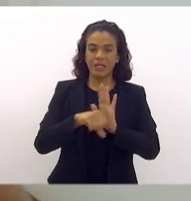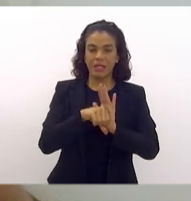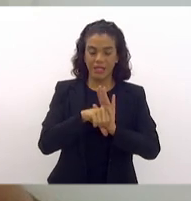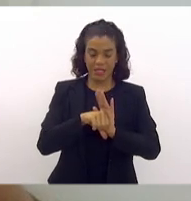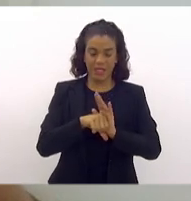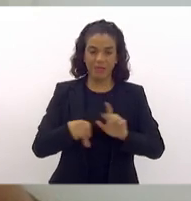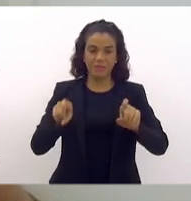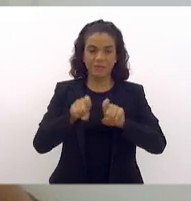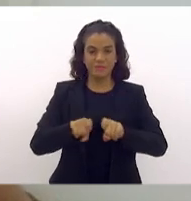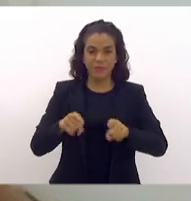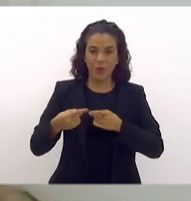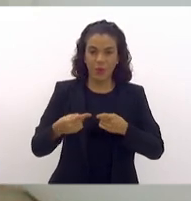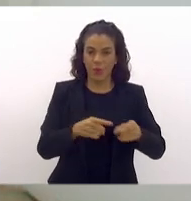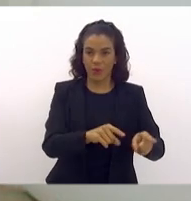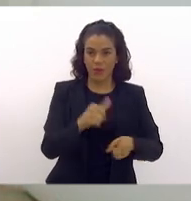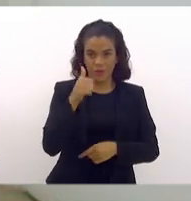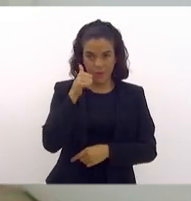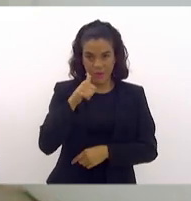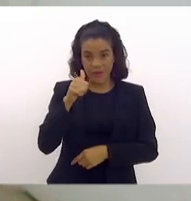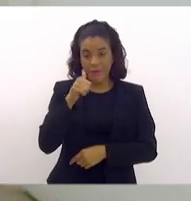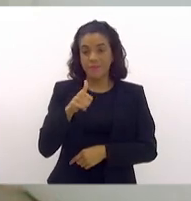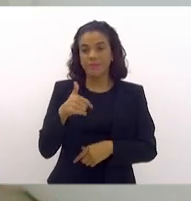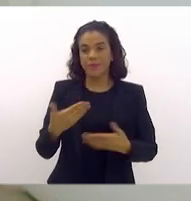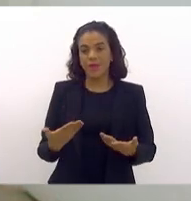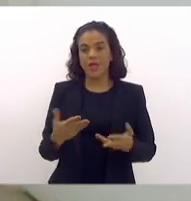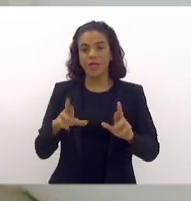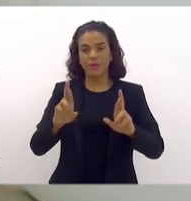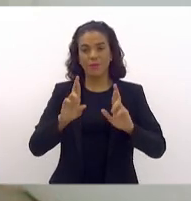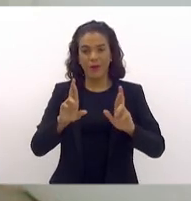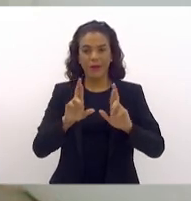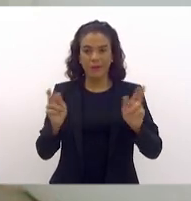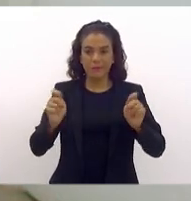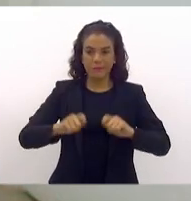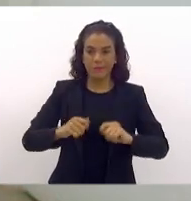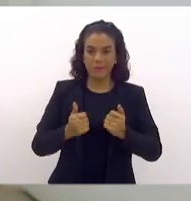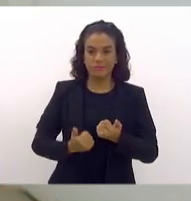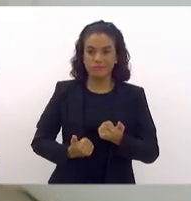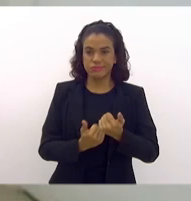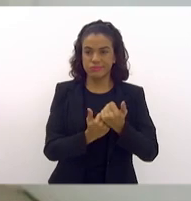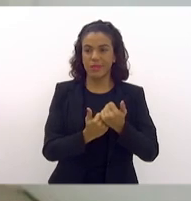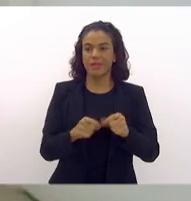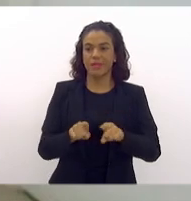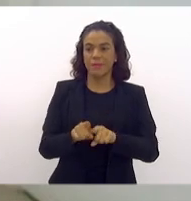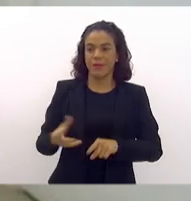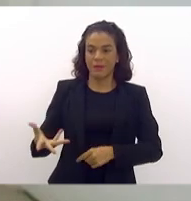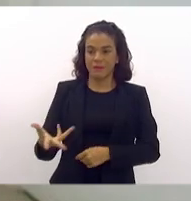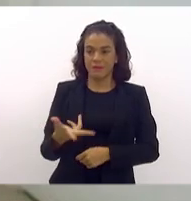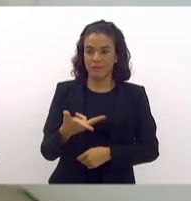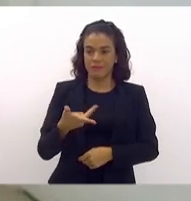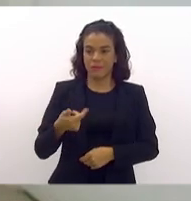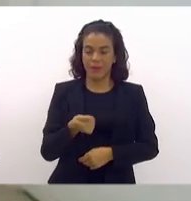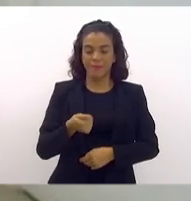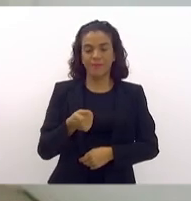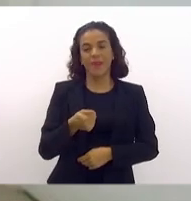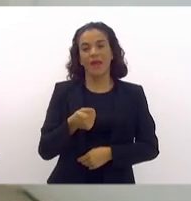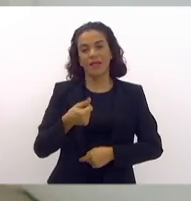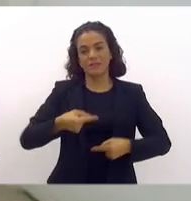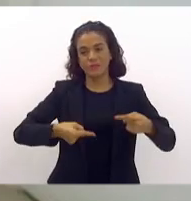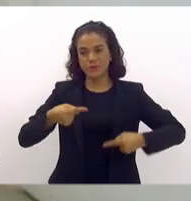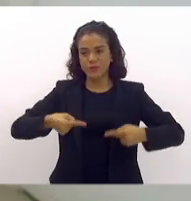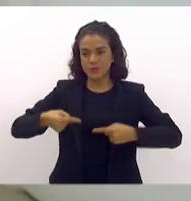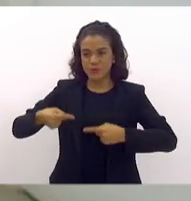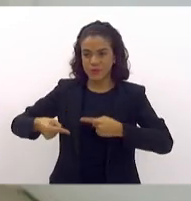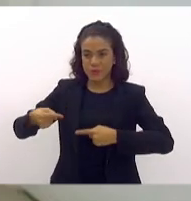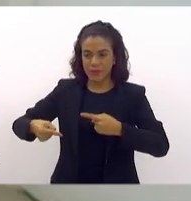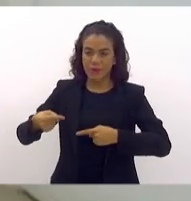E espero poder, sim, colaborar com o debate, qualificar essa discussão que é